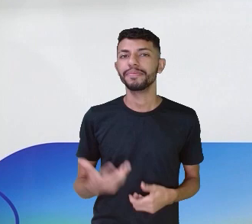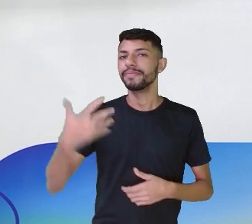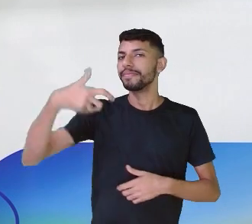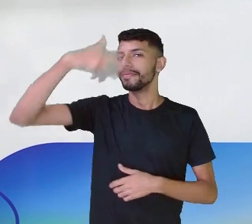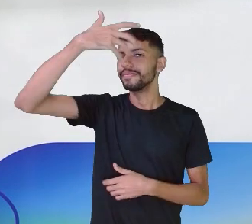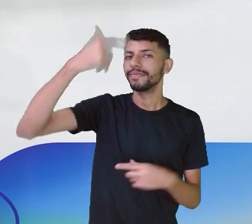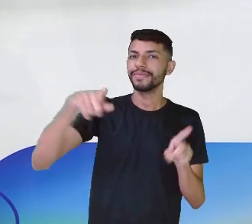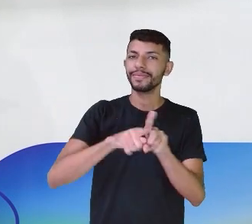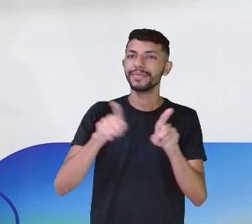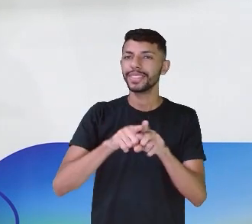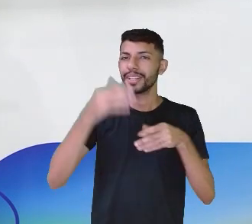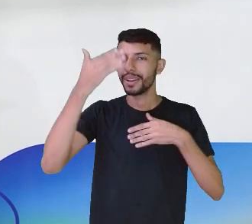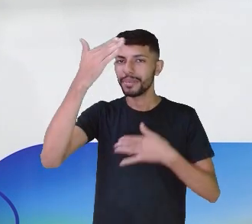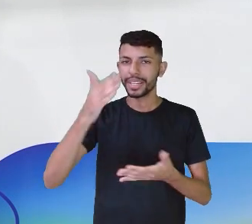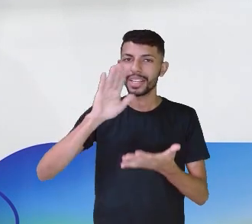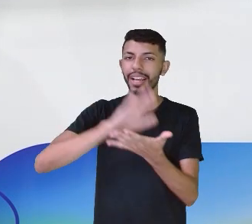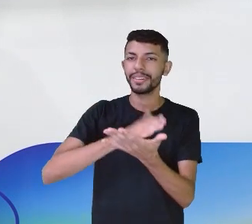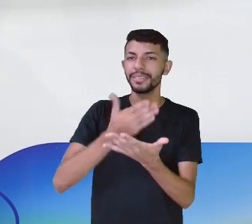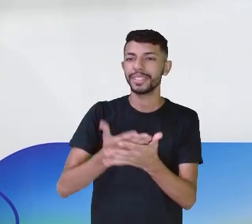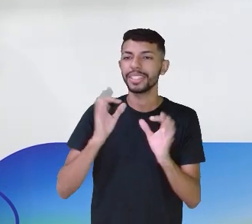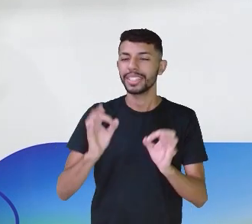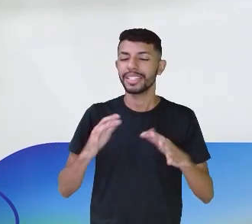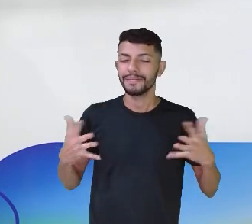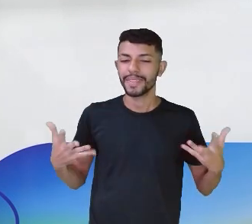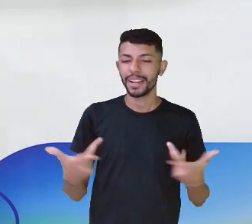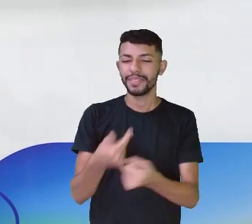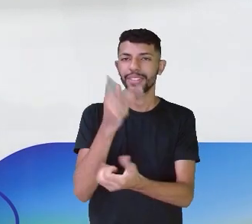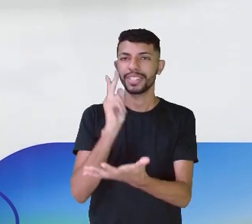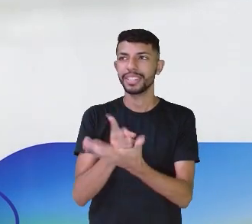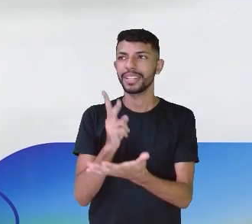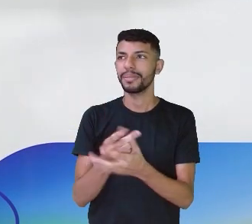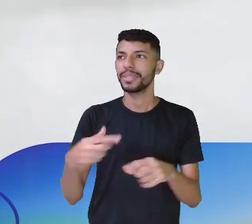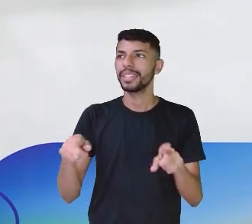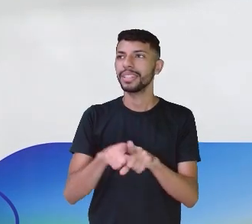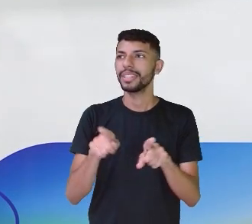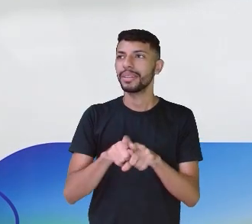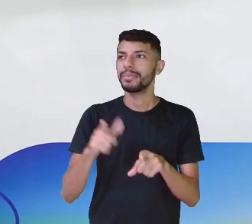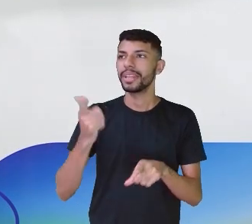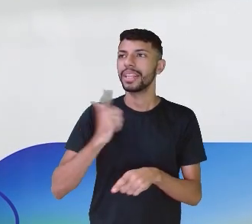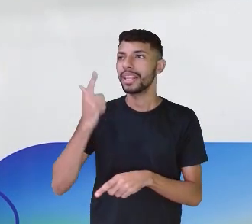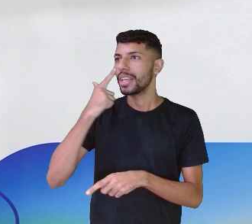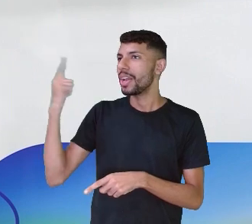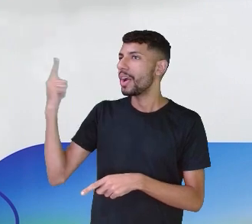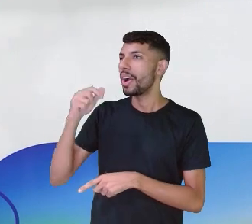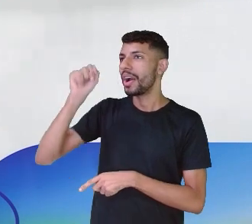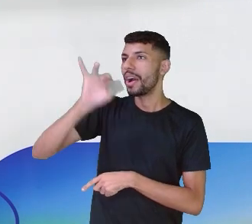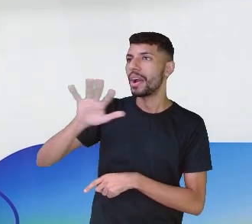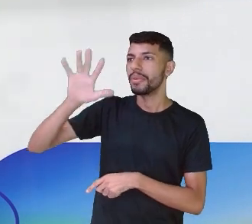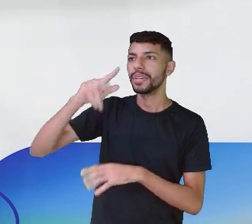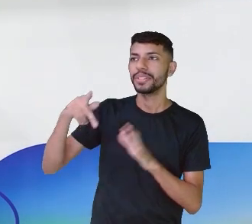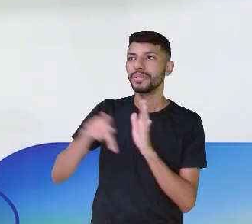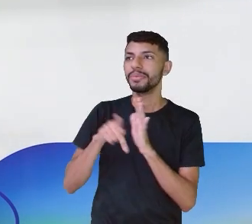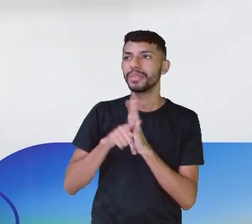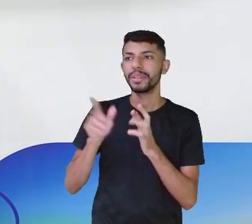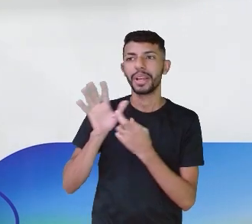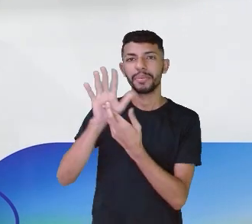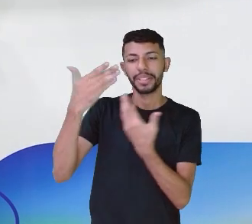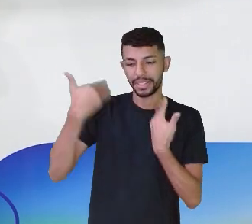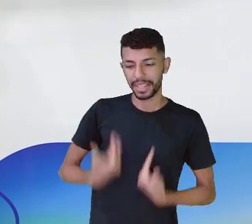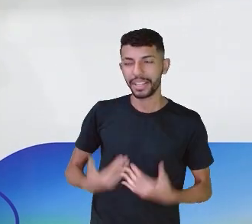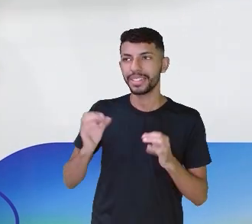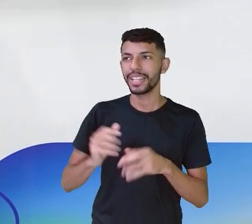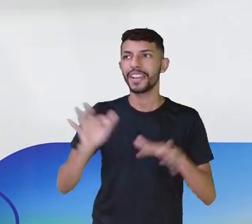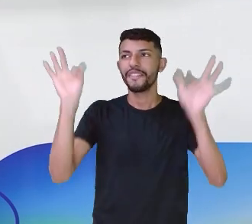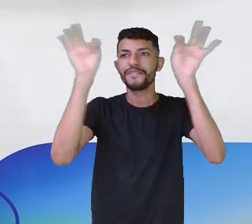muito obrigada pela sua interpretação, sempre maravilhoso. Eu até coloquei uma figurinha aqui me representando de